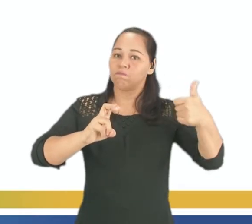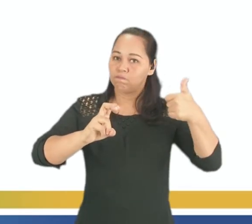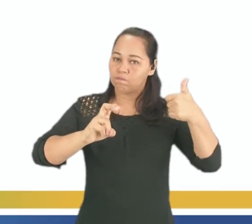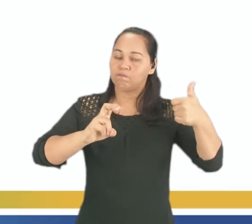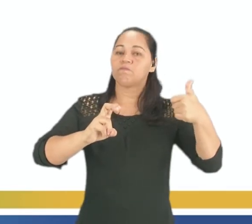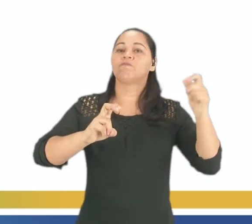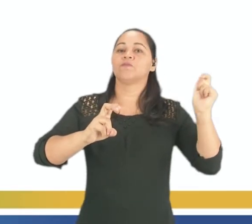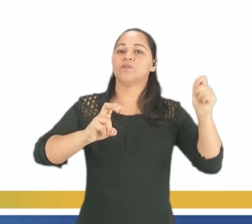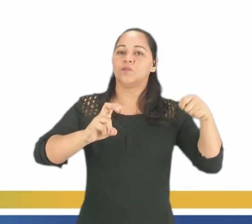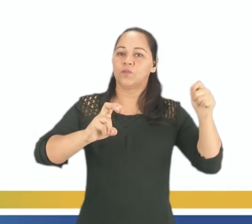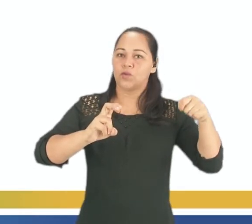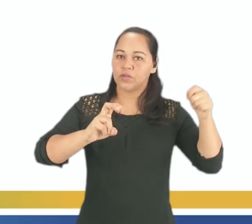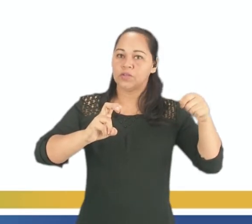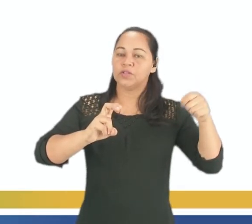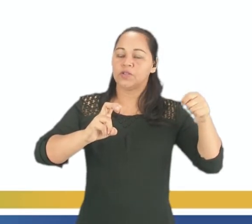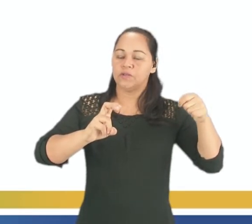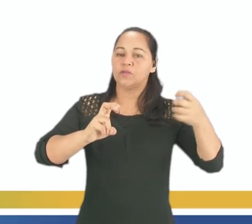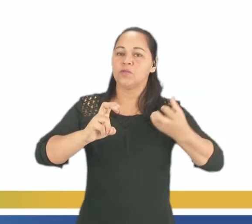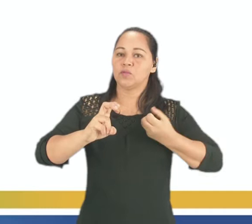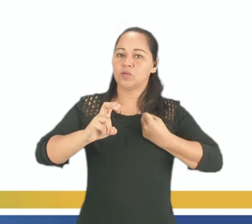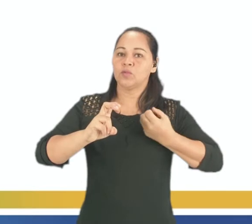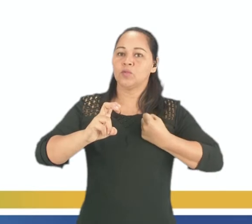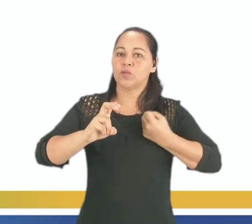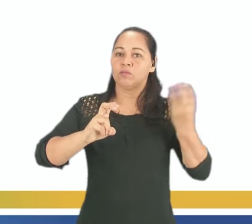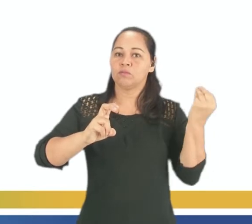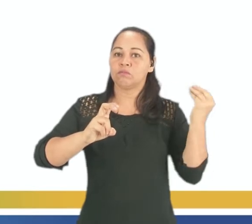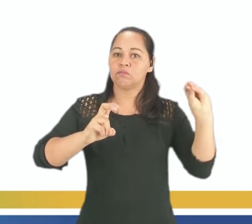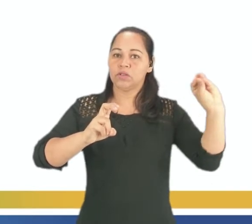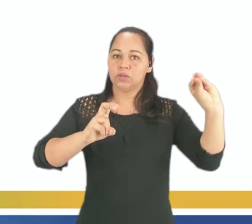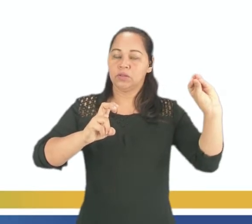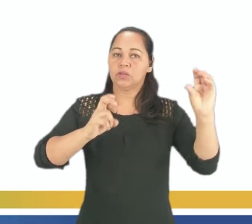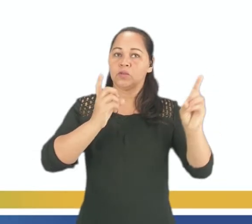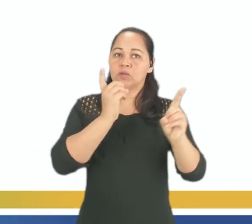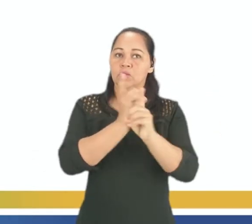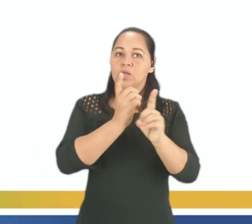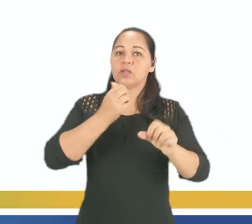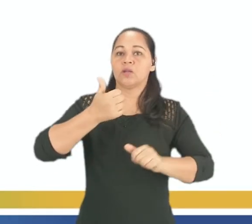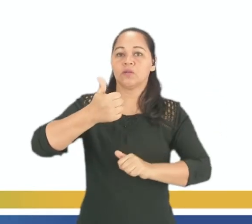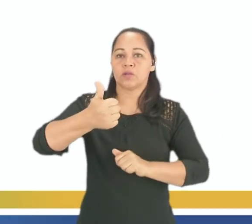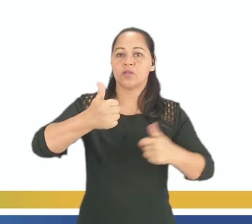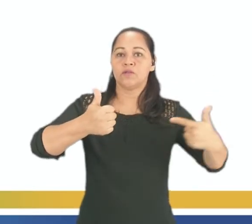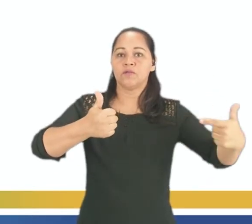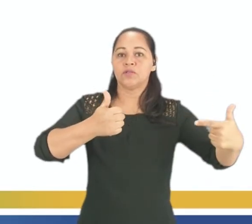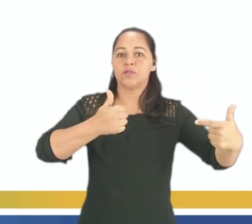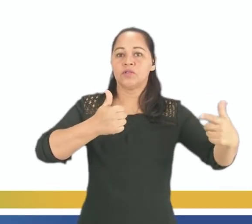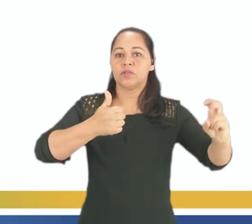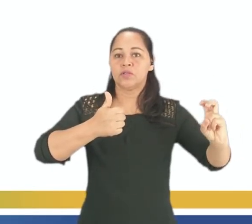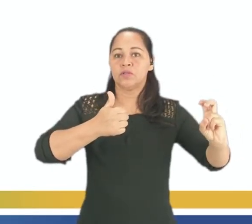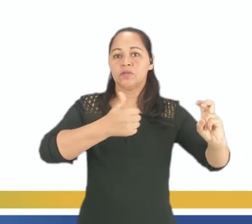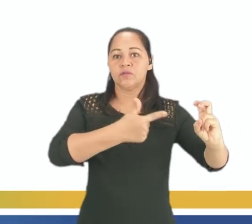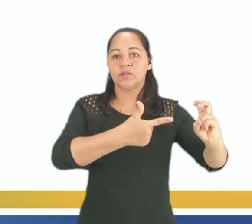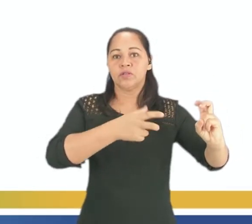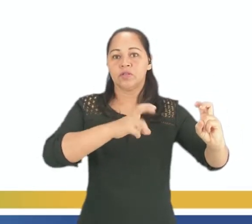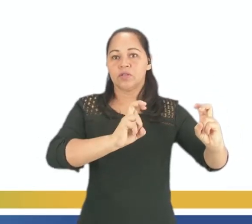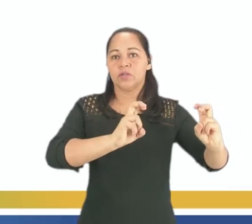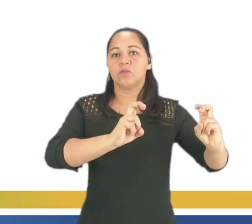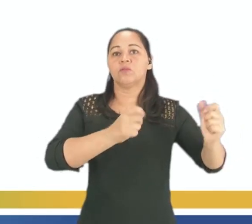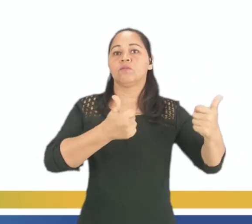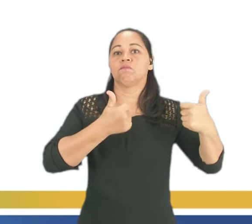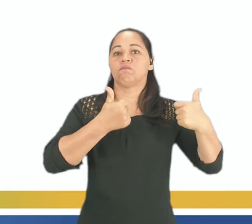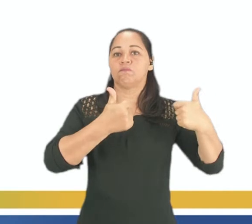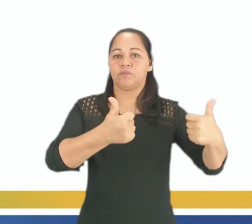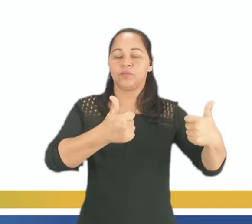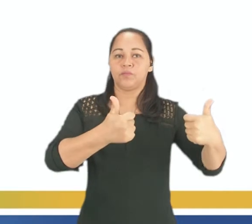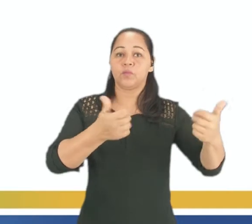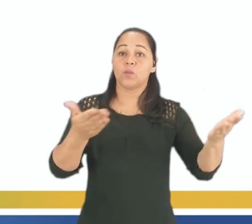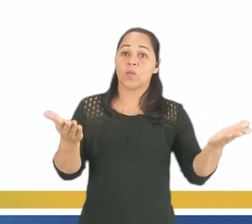esse par ordenado satisfaz essa igualdade. Então, ele está verificado na primeira equação. Testaremos